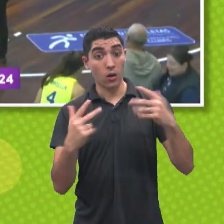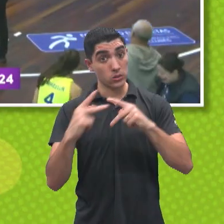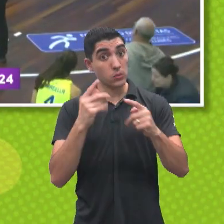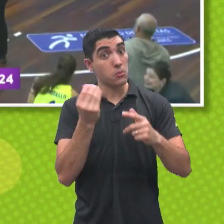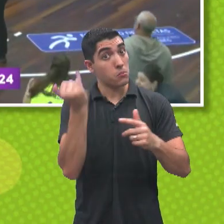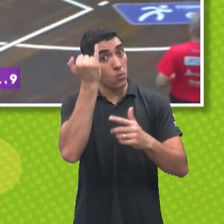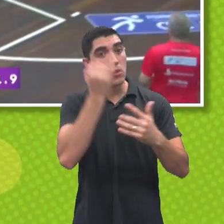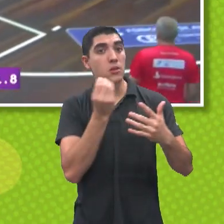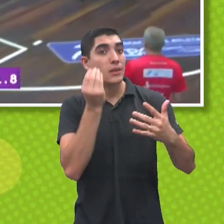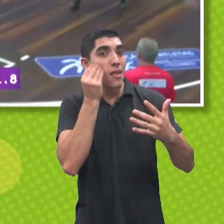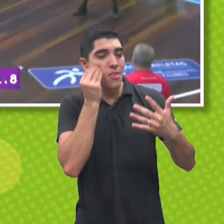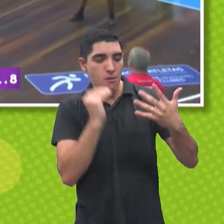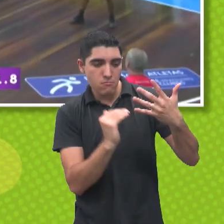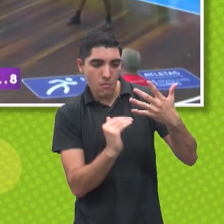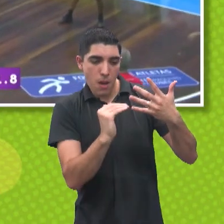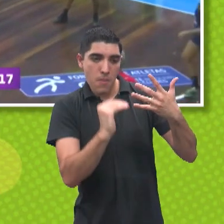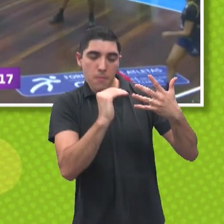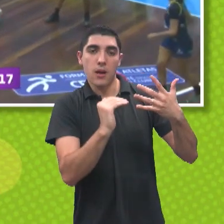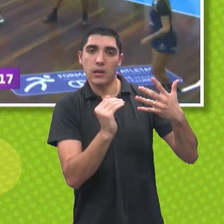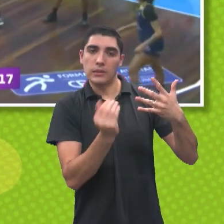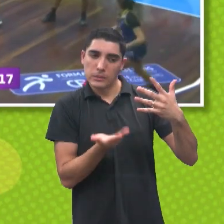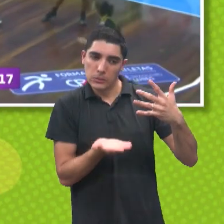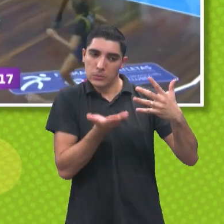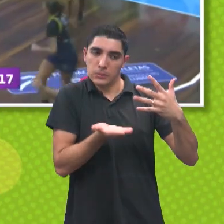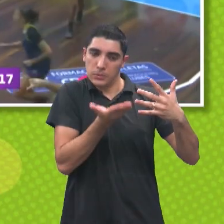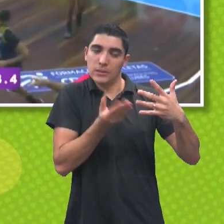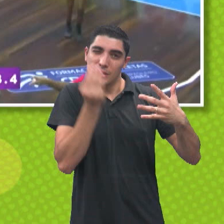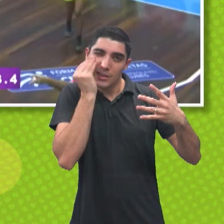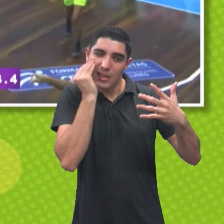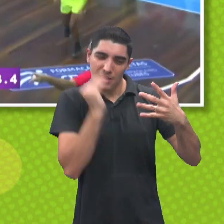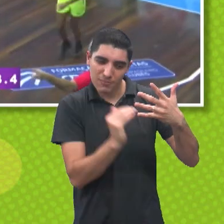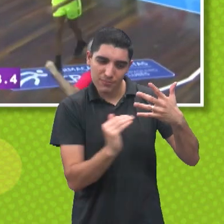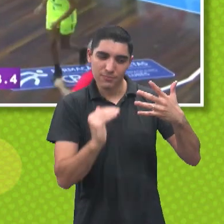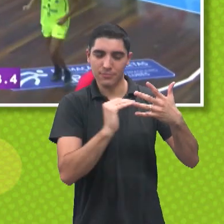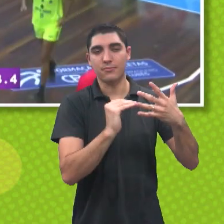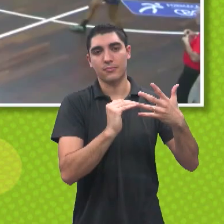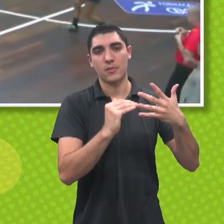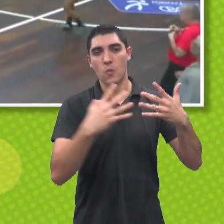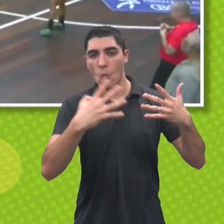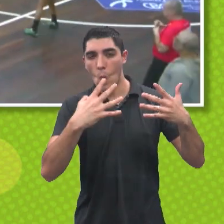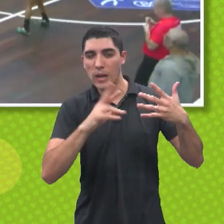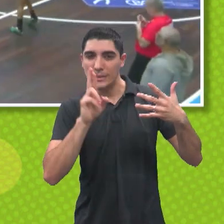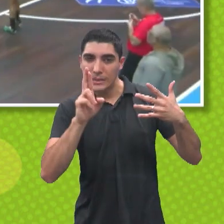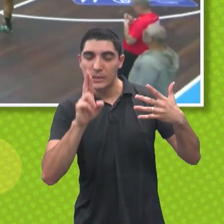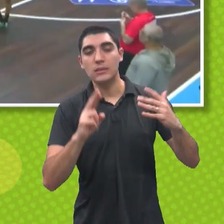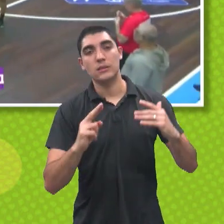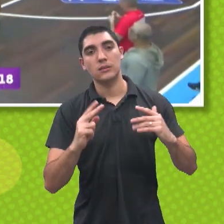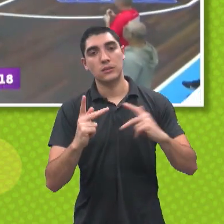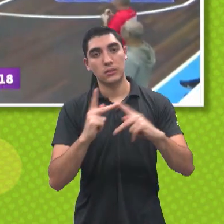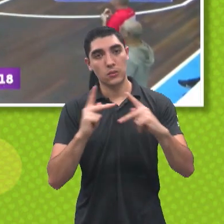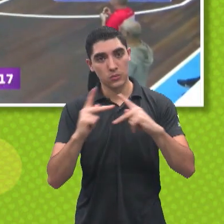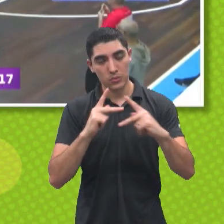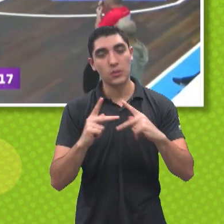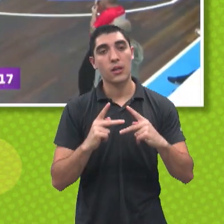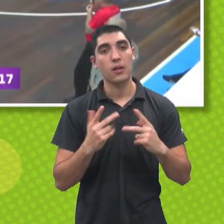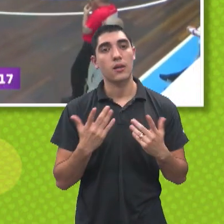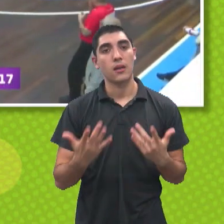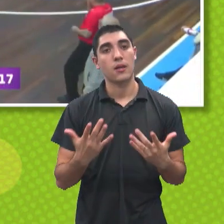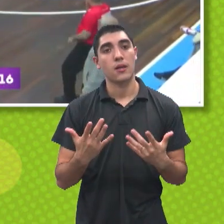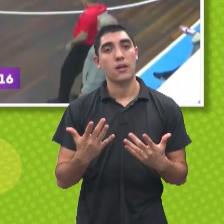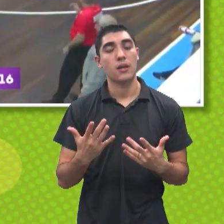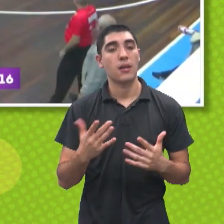pouquinho desse grupo, entrar mais no grupo do G8, né, se desgarrar um pouquinho do nono colocado ali e